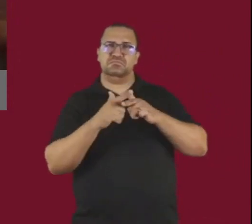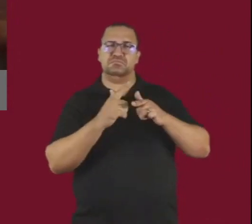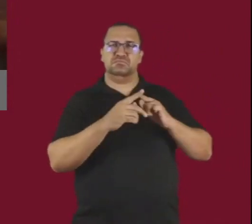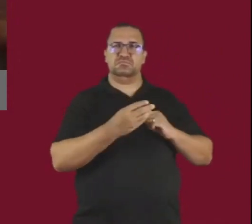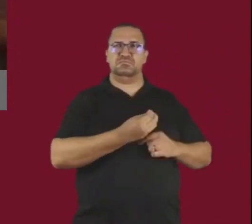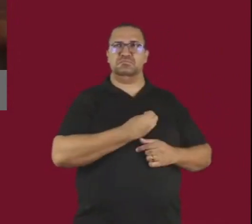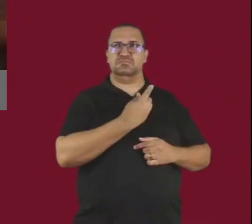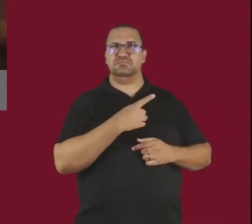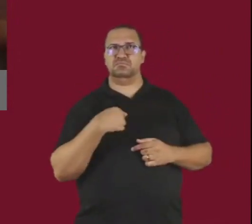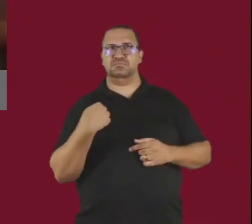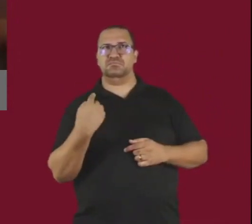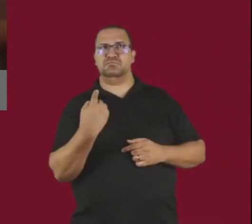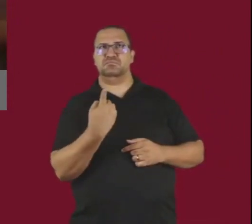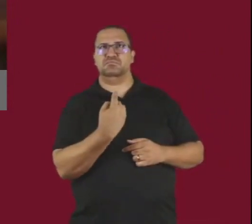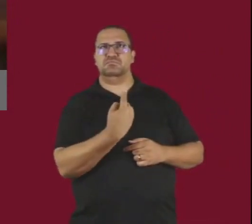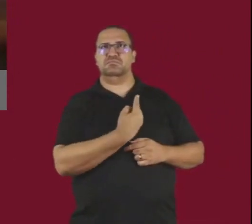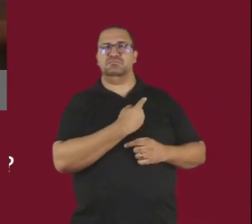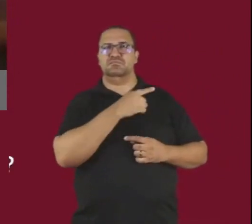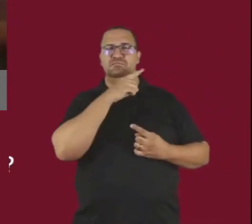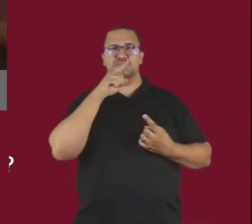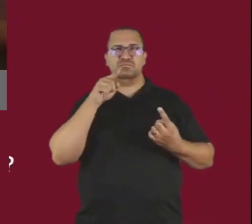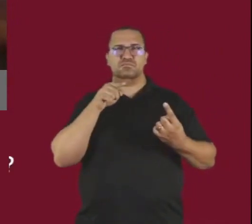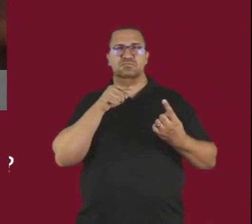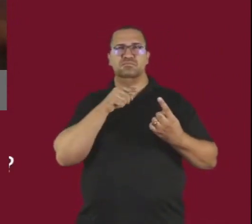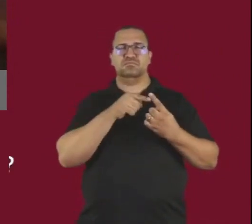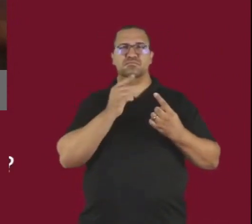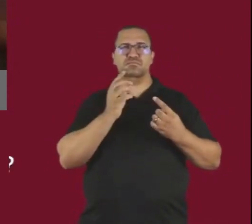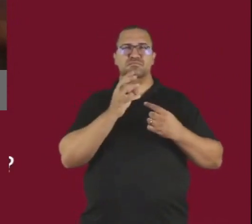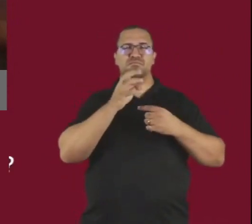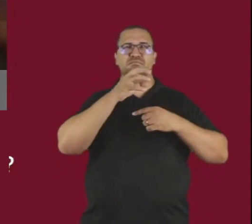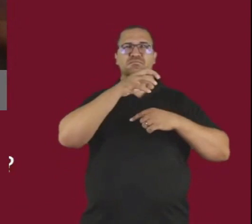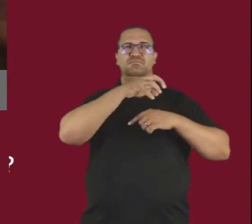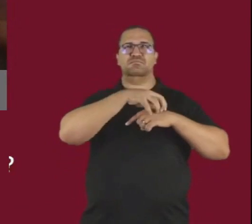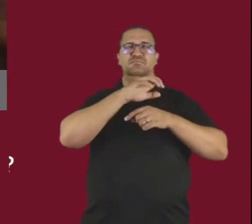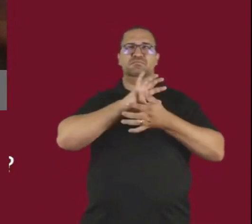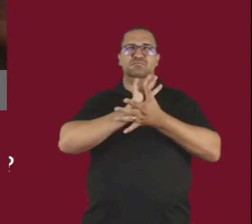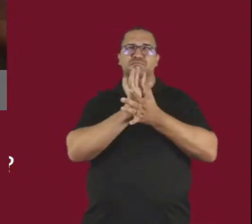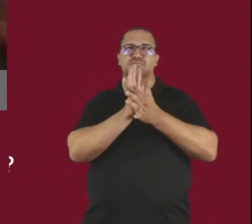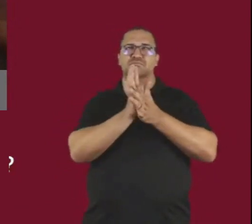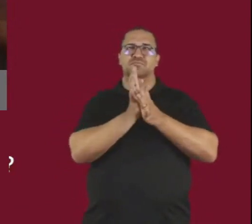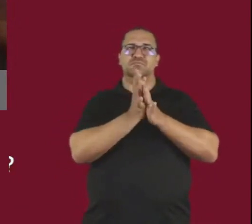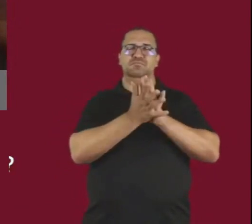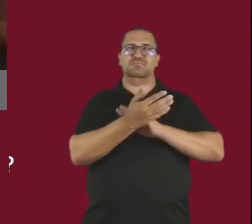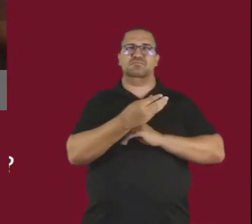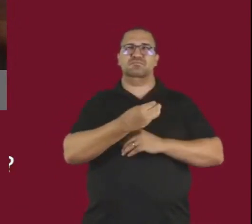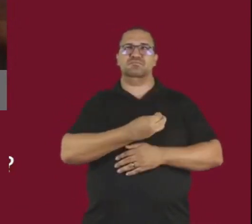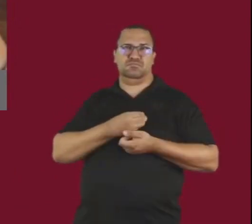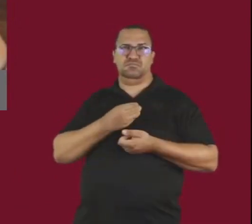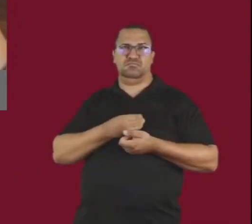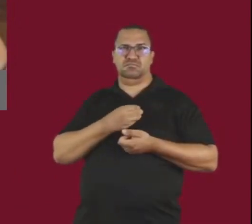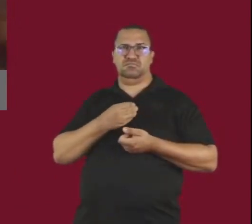a gente chega à conclusão de que o capitalismo destruiu o instinto de sobrevivência.